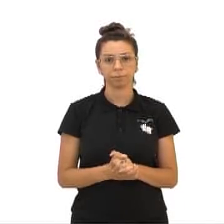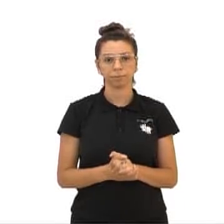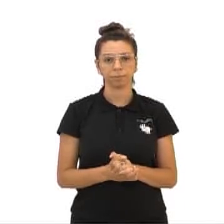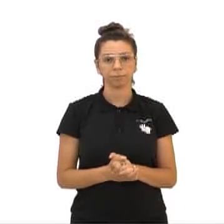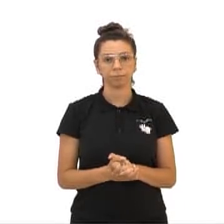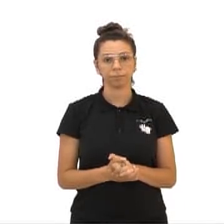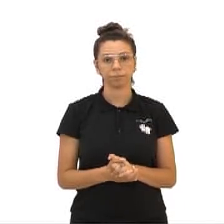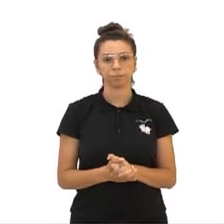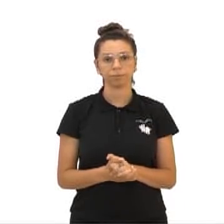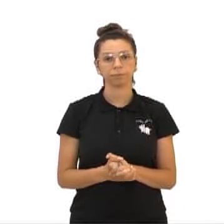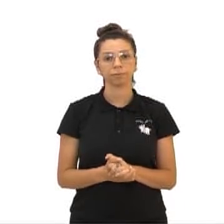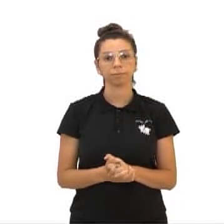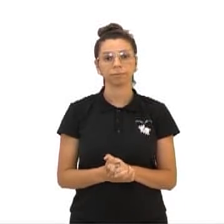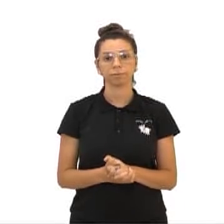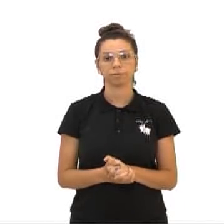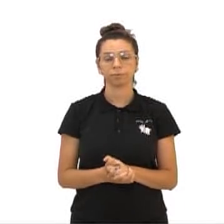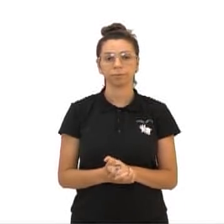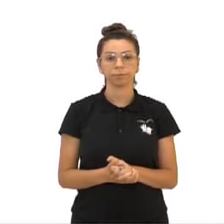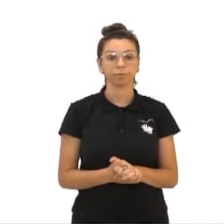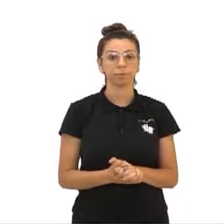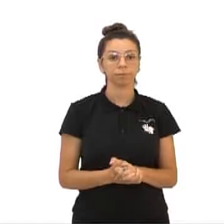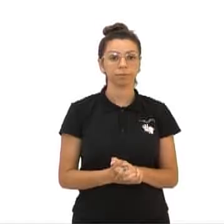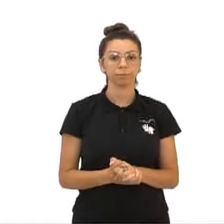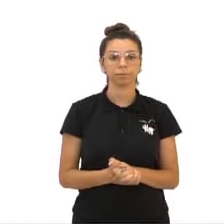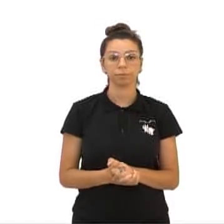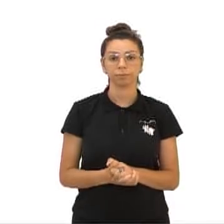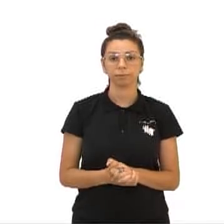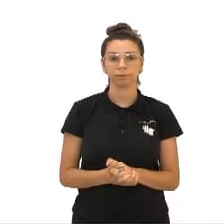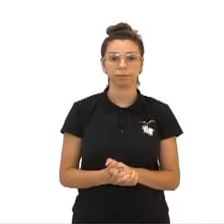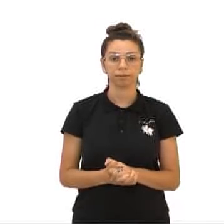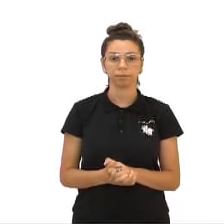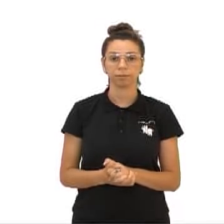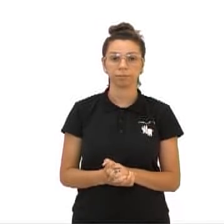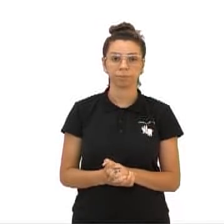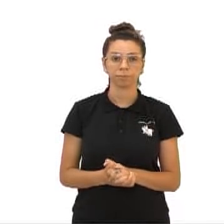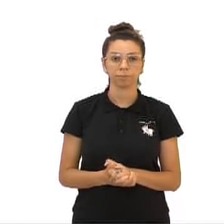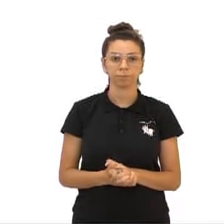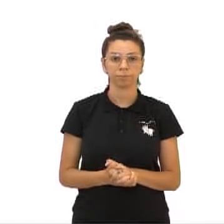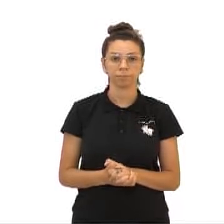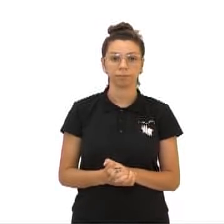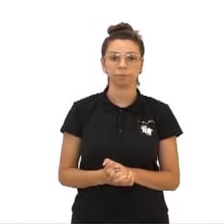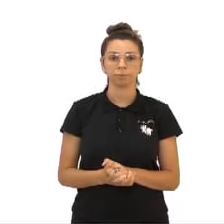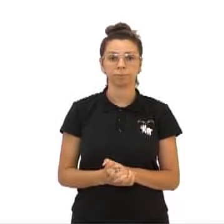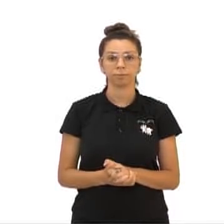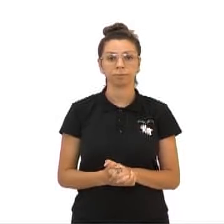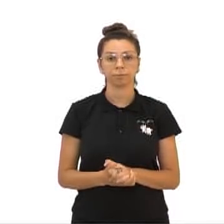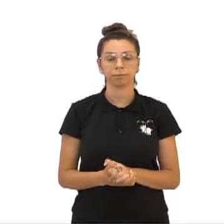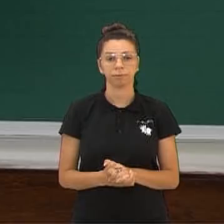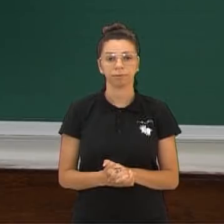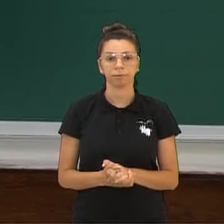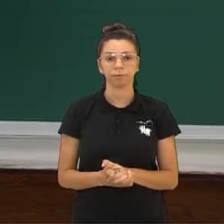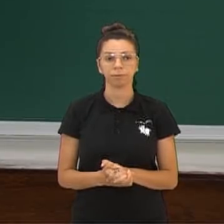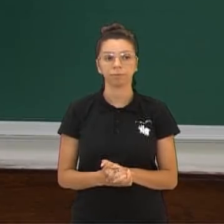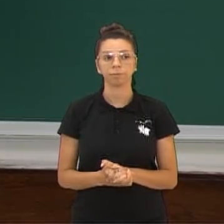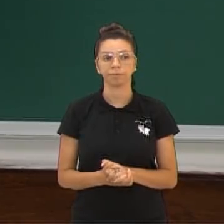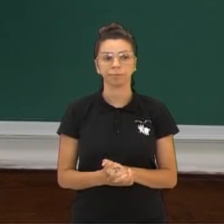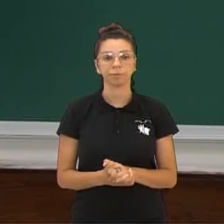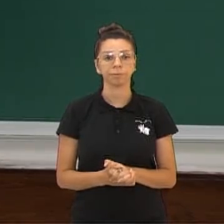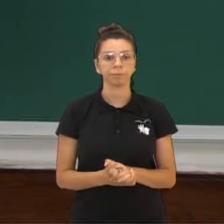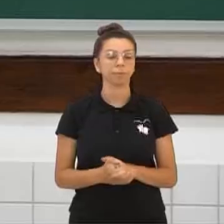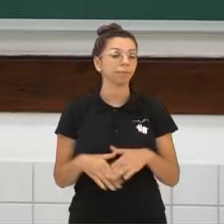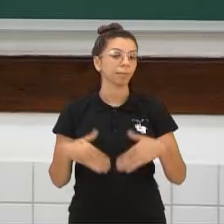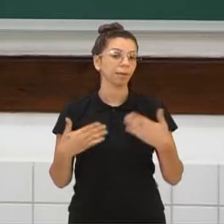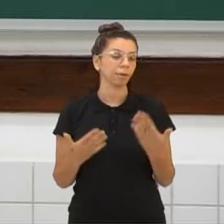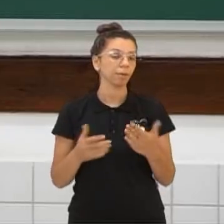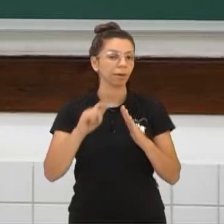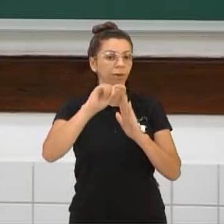political leadership in the late 19th and the early 20th centuries. Então, aqui ó, no